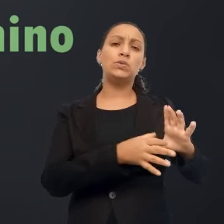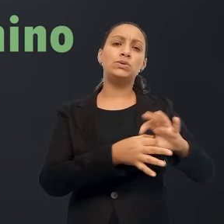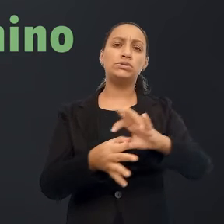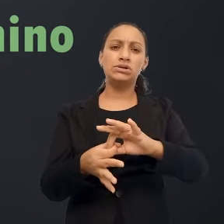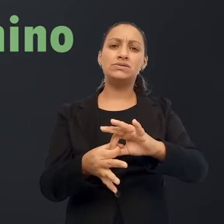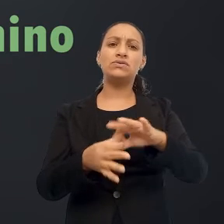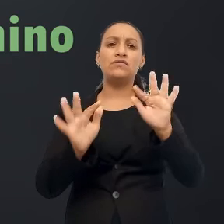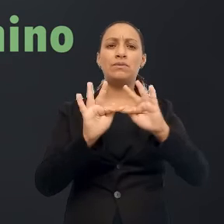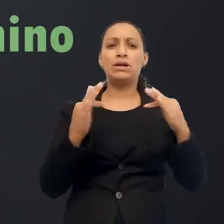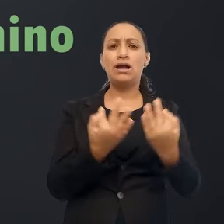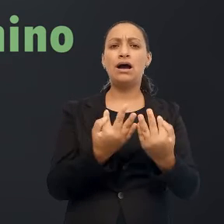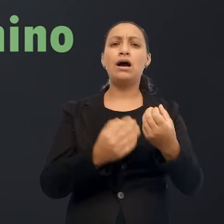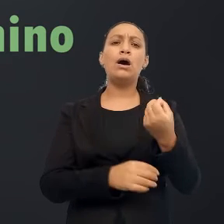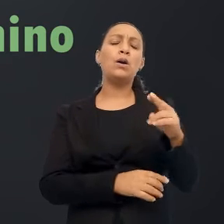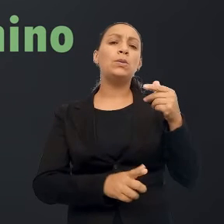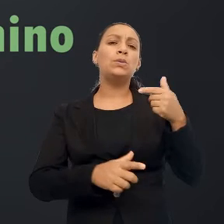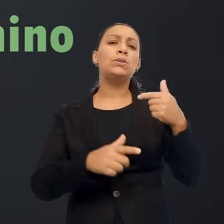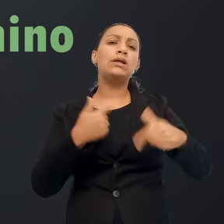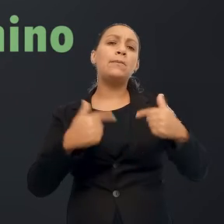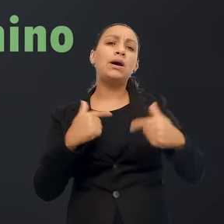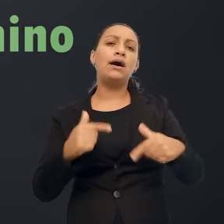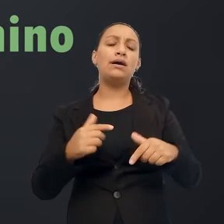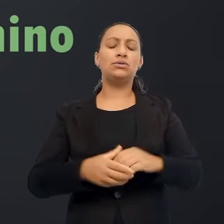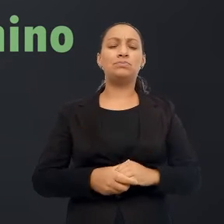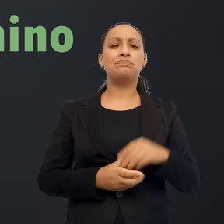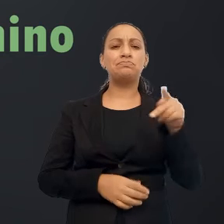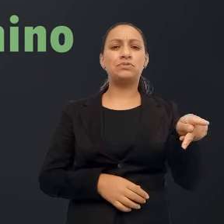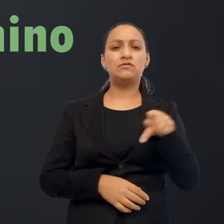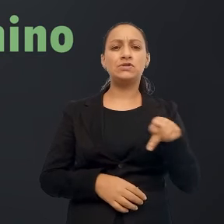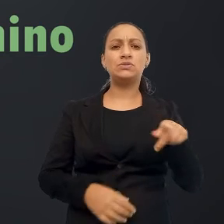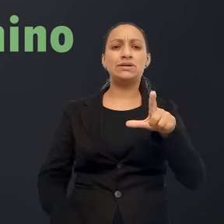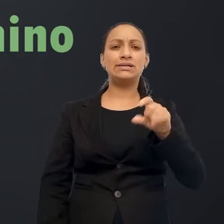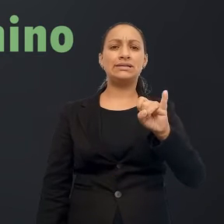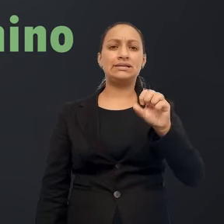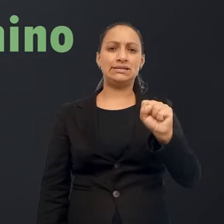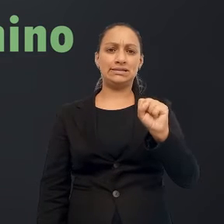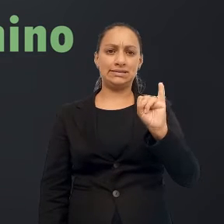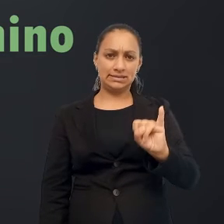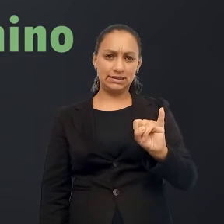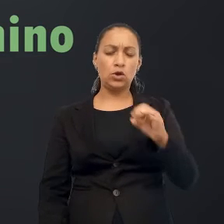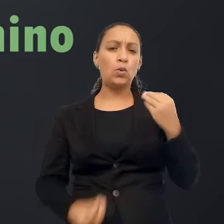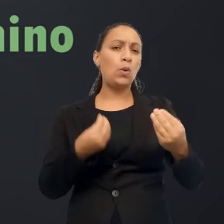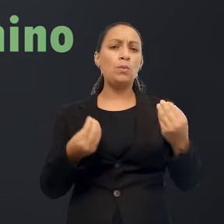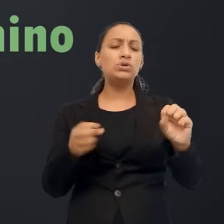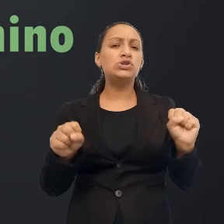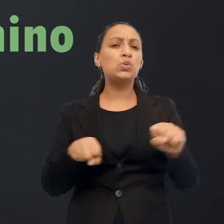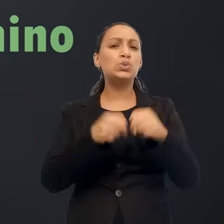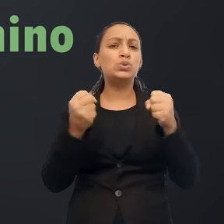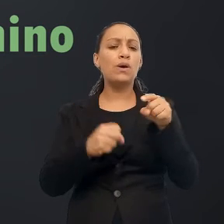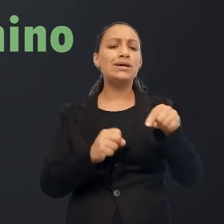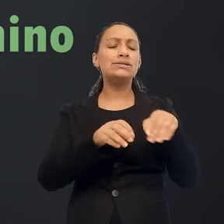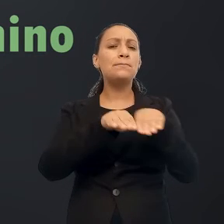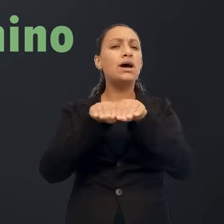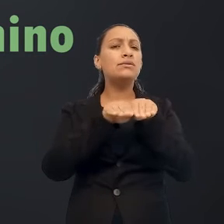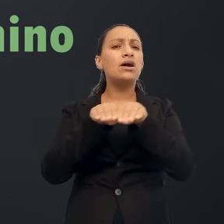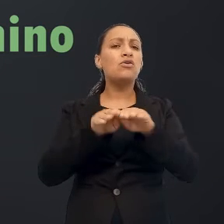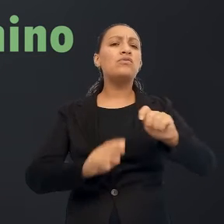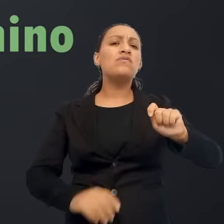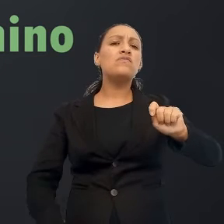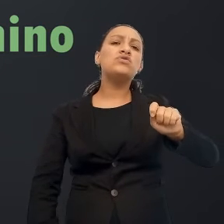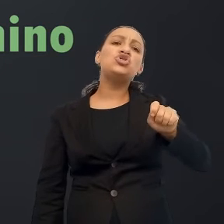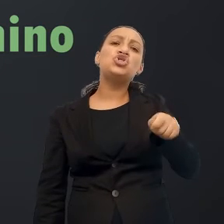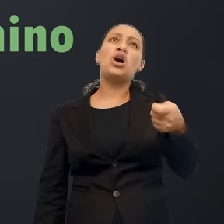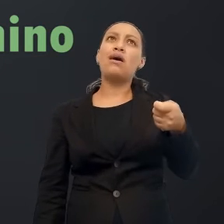no contexto empregatício. Professora Lise, como é possível desconstruir então esse padrão cultural, virar essa chave, como a professora